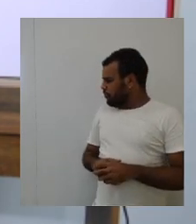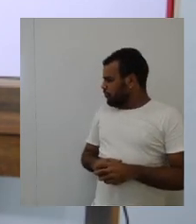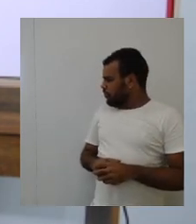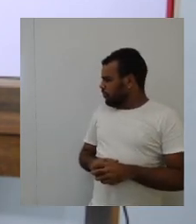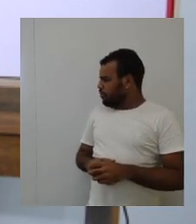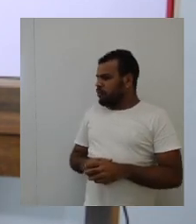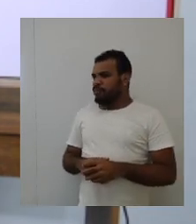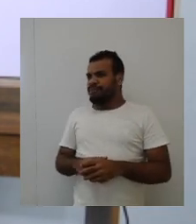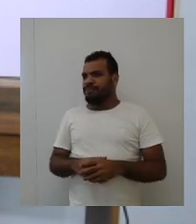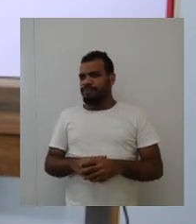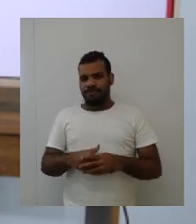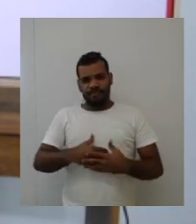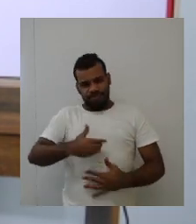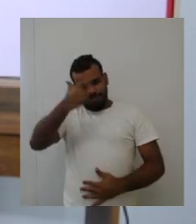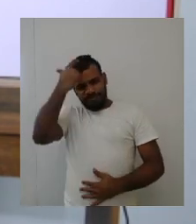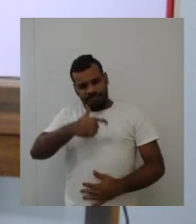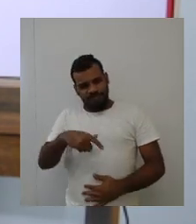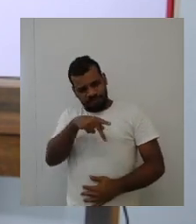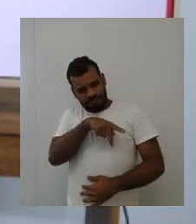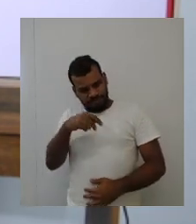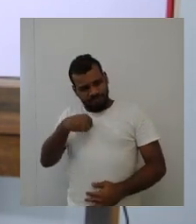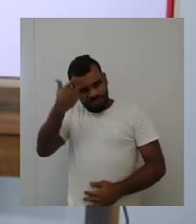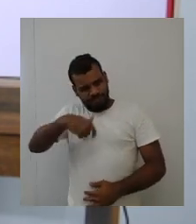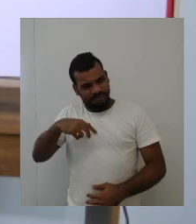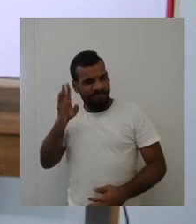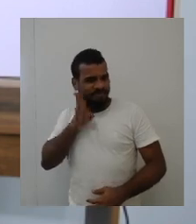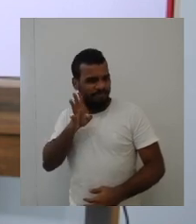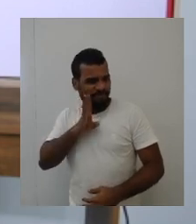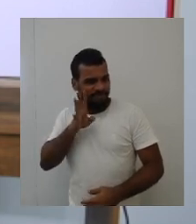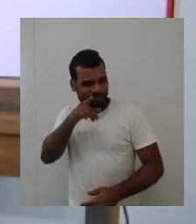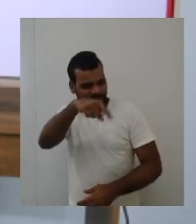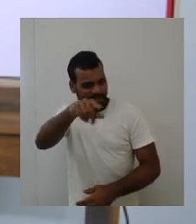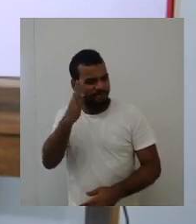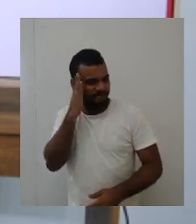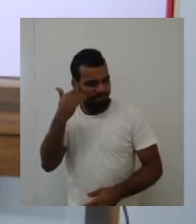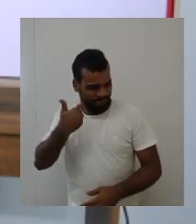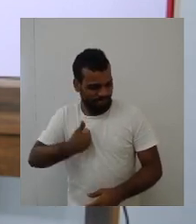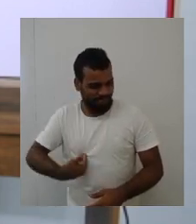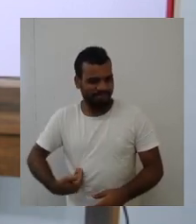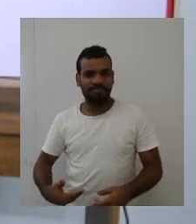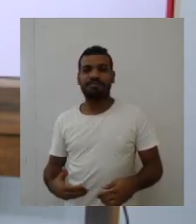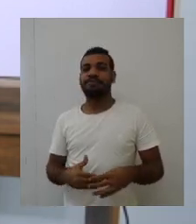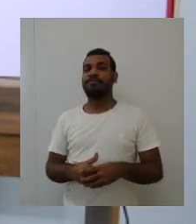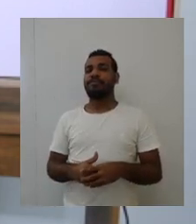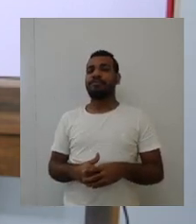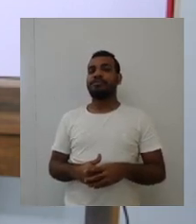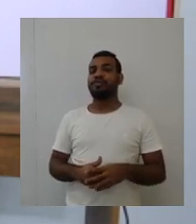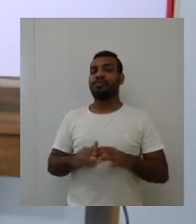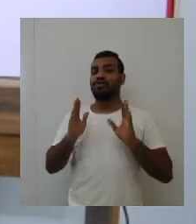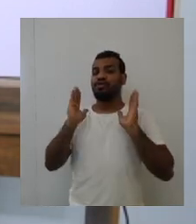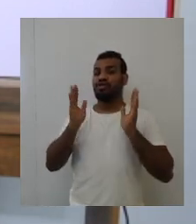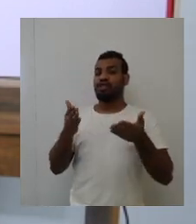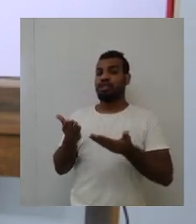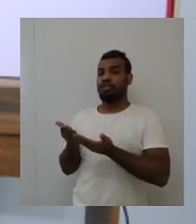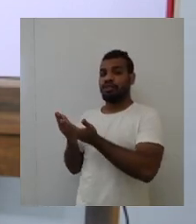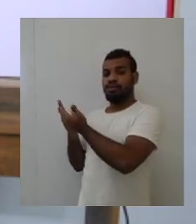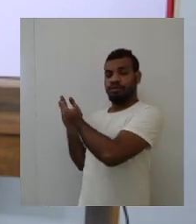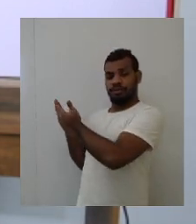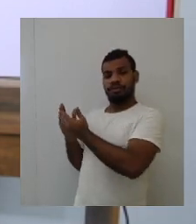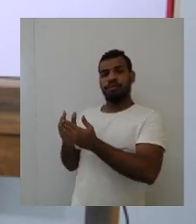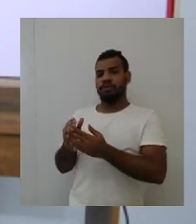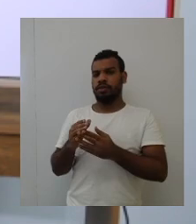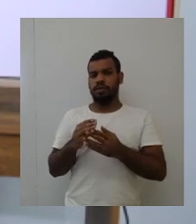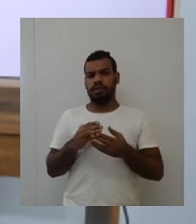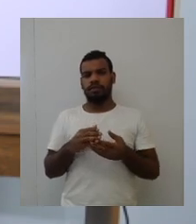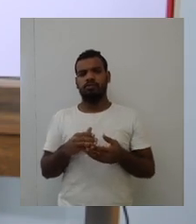E como eu sou uma professora legal, né? Vocês sabem disso. Eu já fiz essa reescrita, eu não faço sempre isso